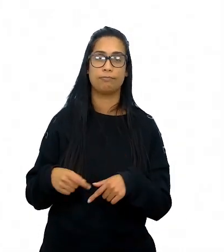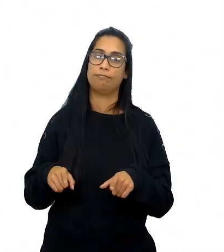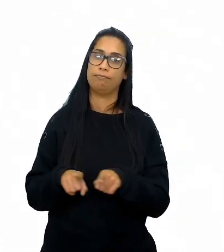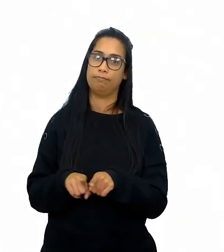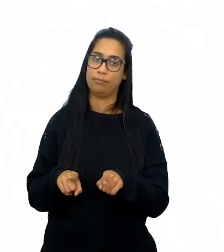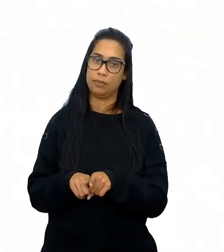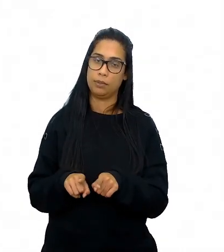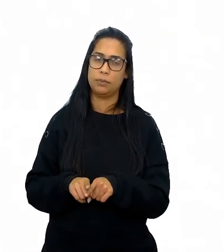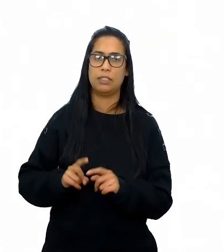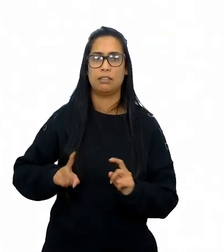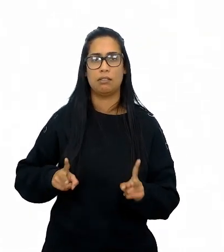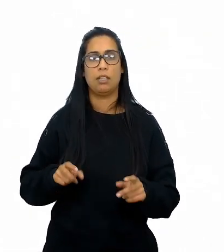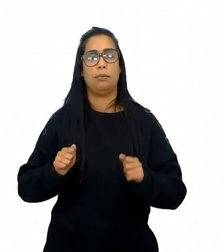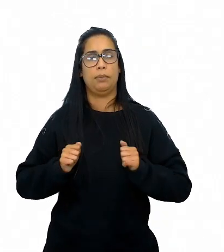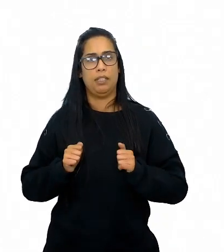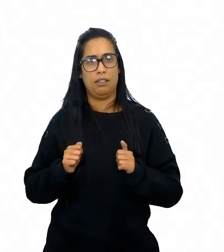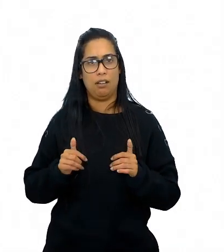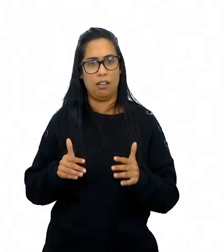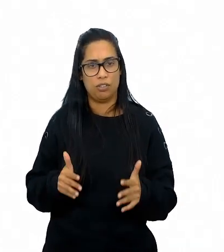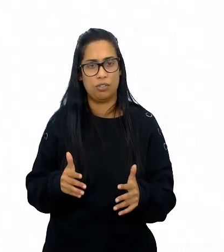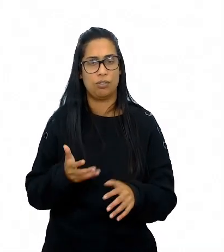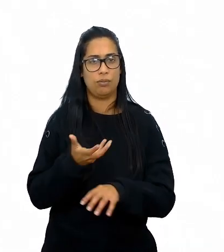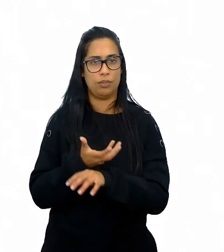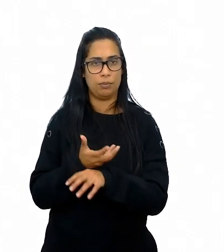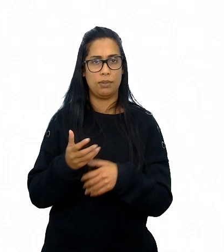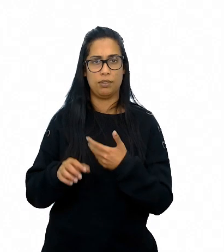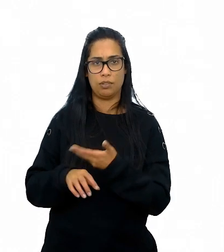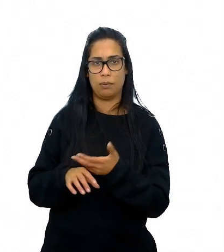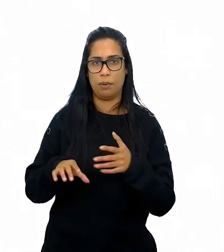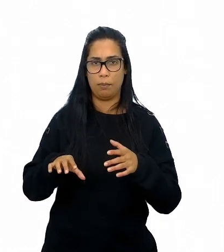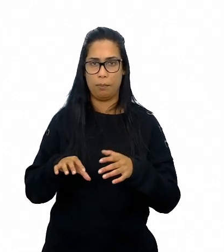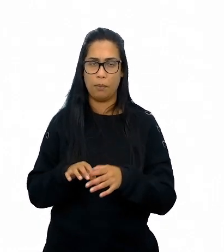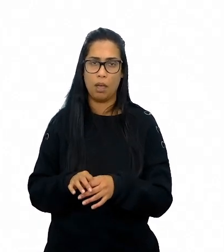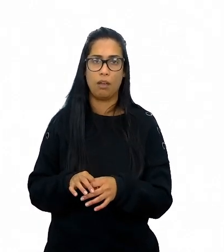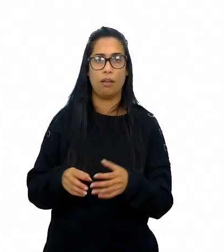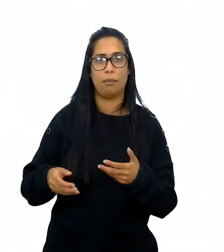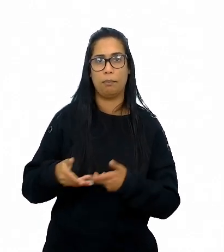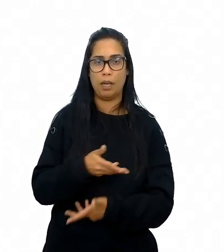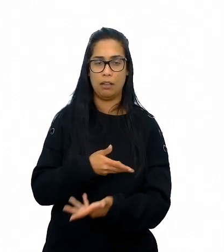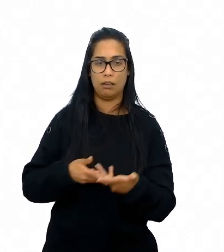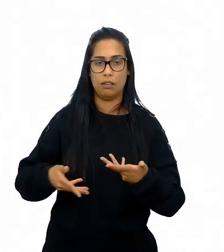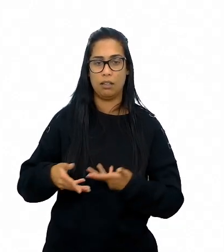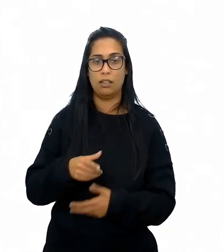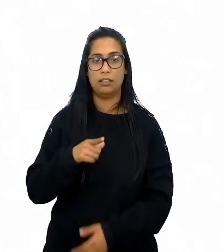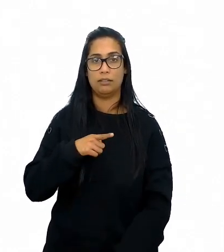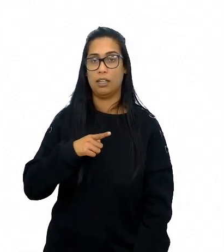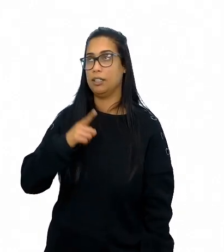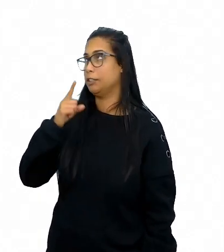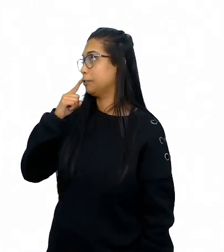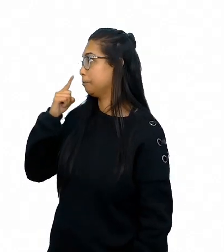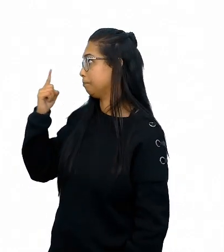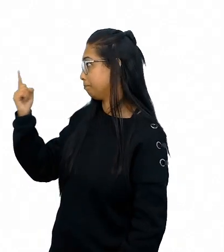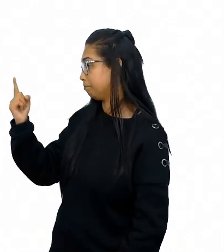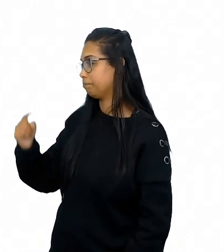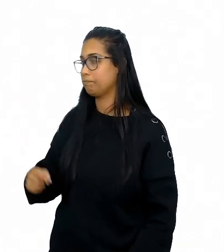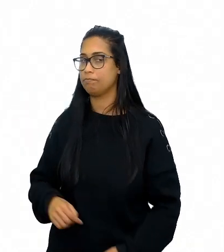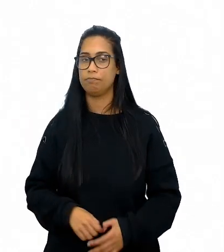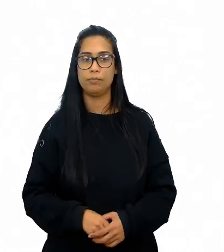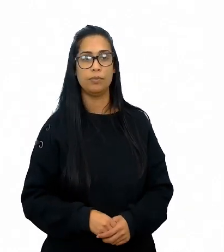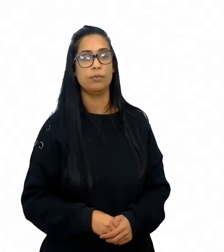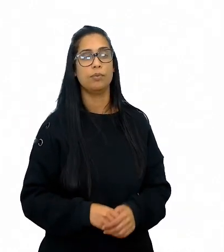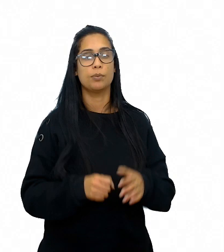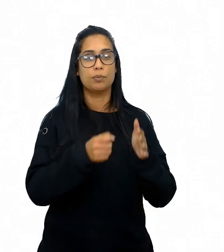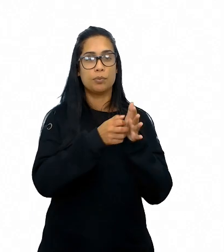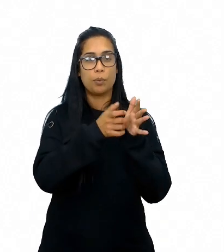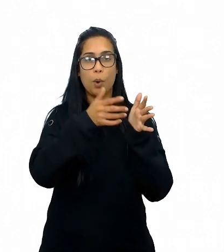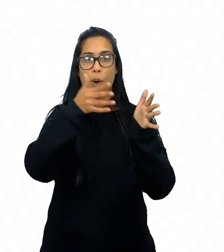possibilidades de ações interdisciplinares. Olha lá a nossa linha do tempo também, para vocês se situarem. Onde a gente